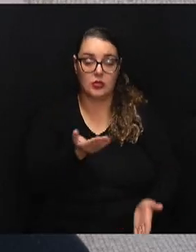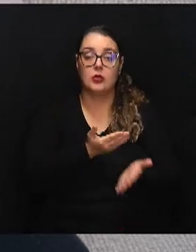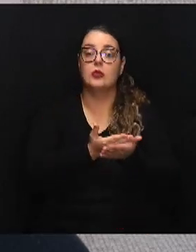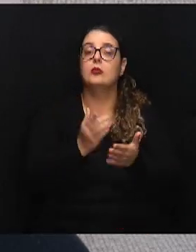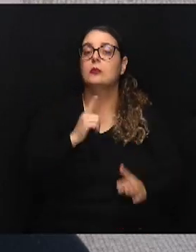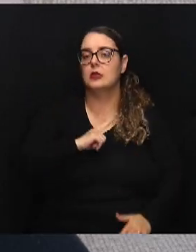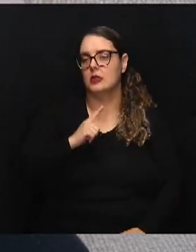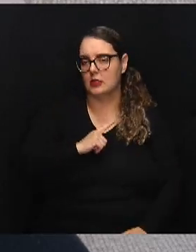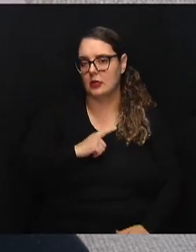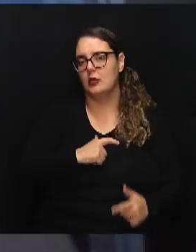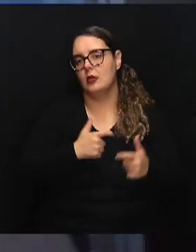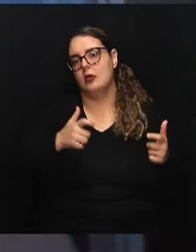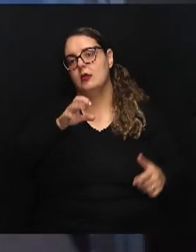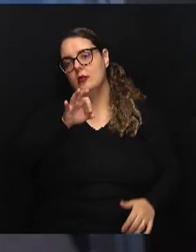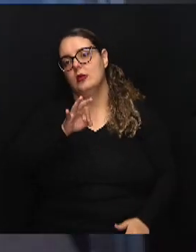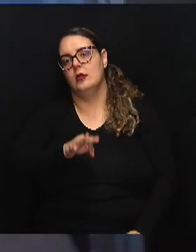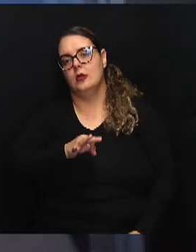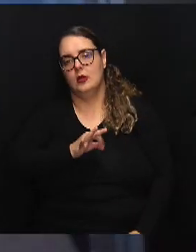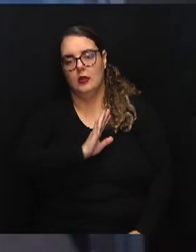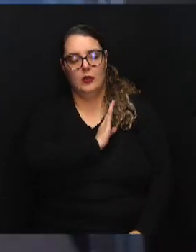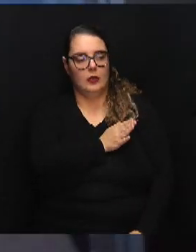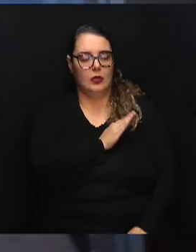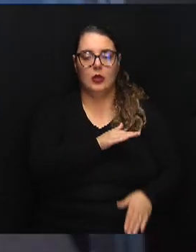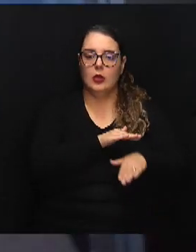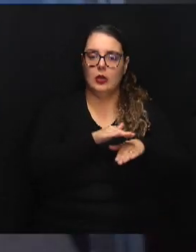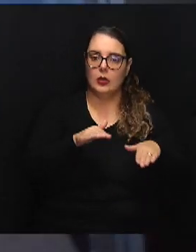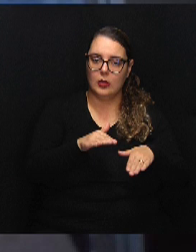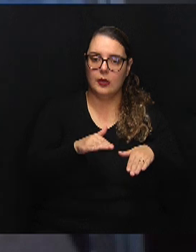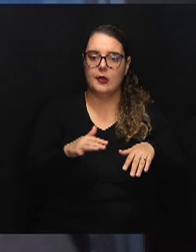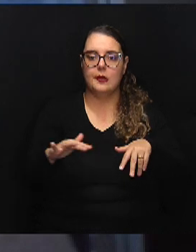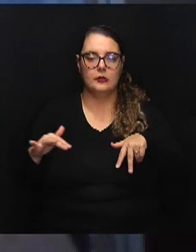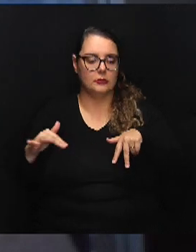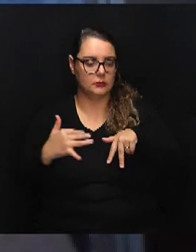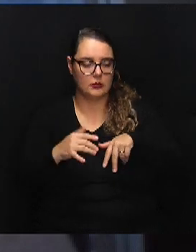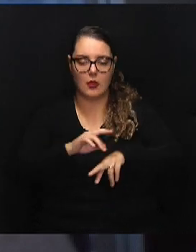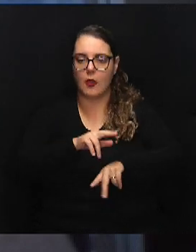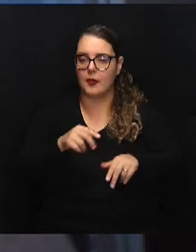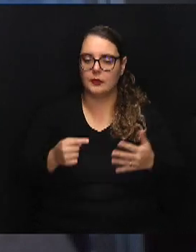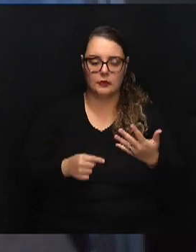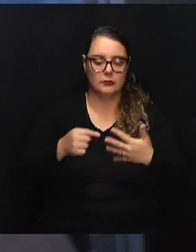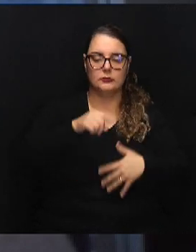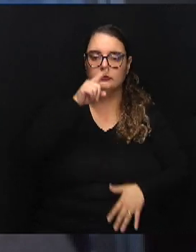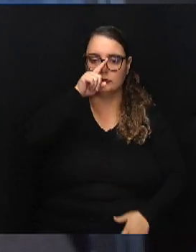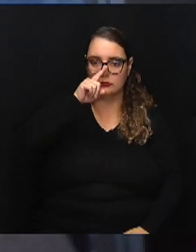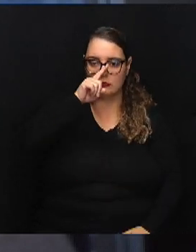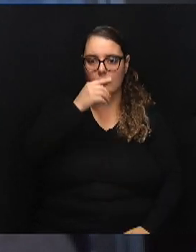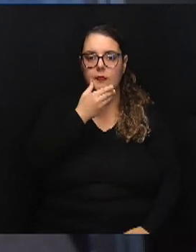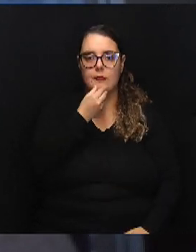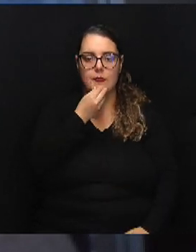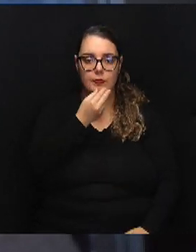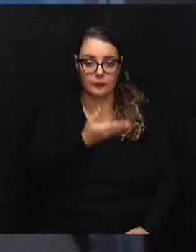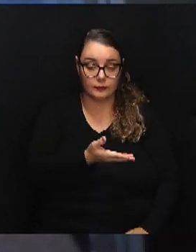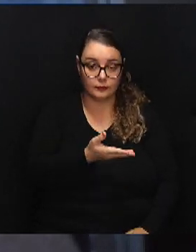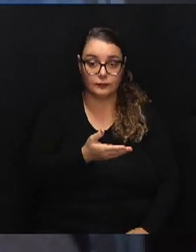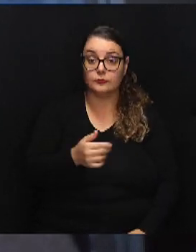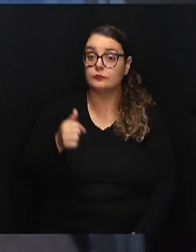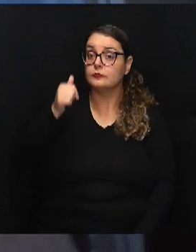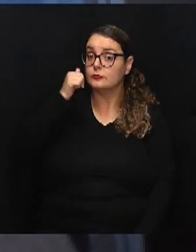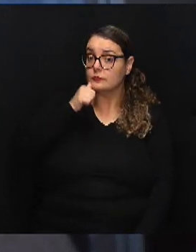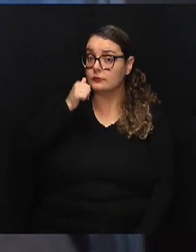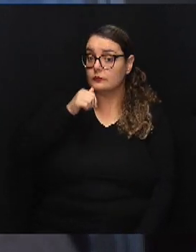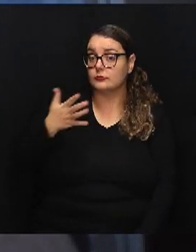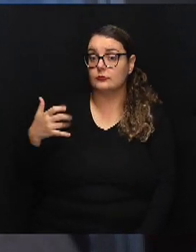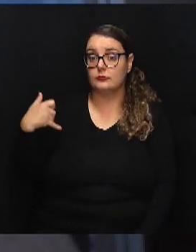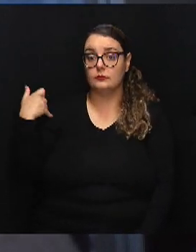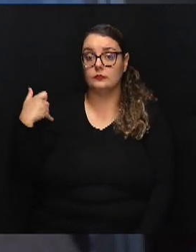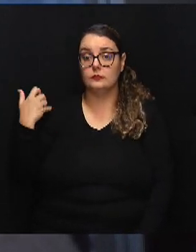ter maior probabilidade, né, pela exposição a vários fatores de risco no sexo masculino, e nas mulheres, a